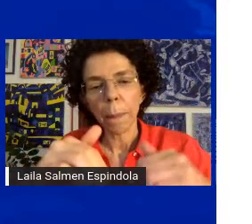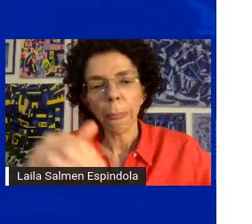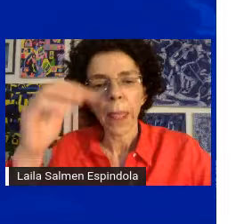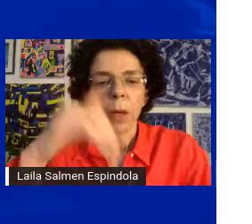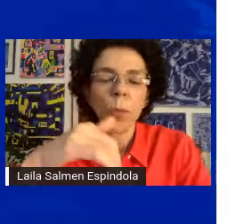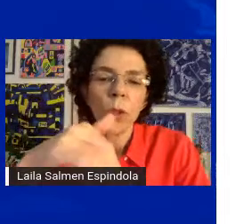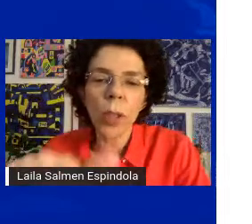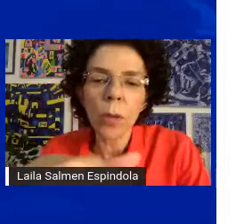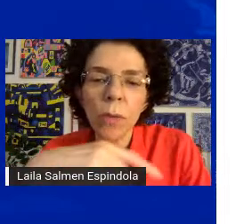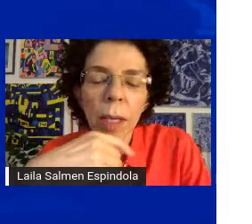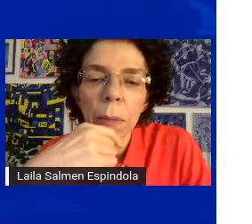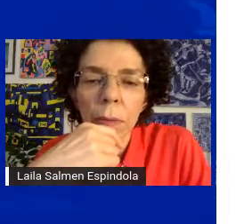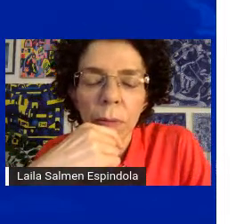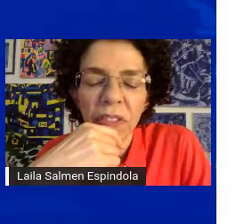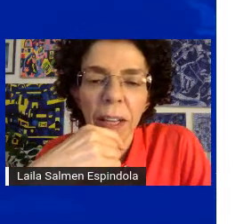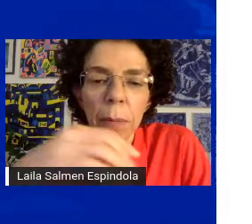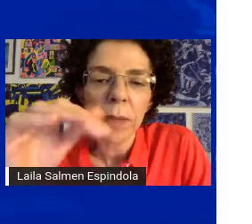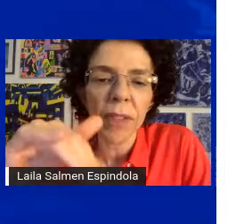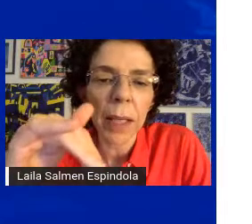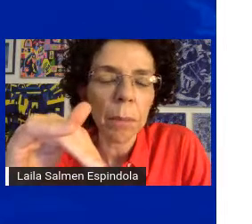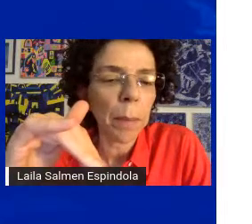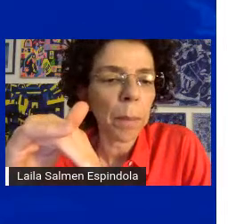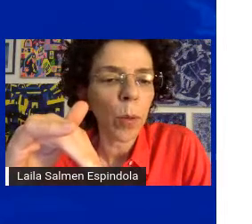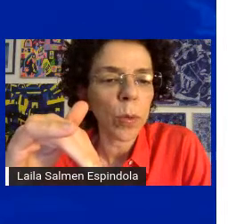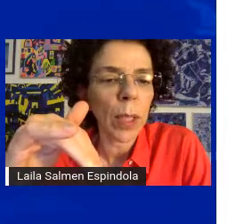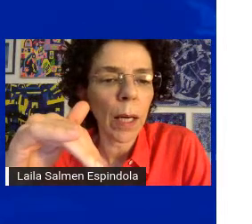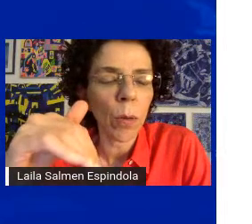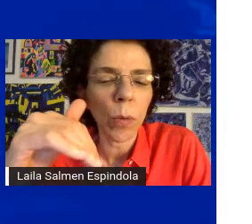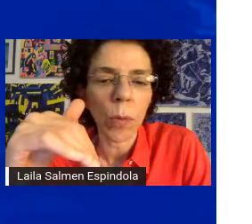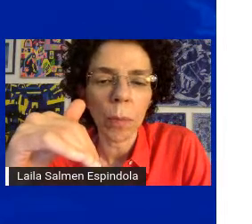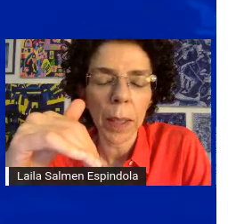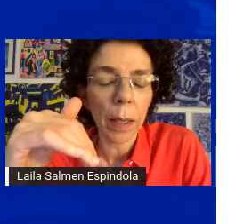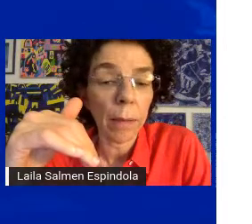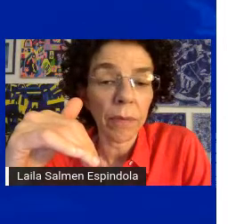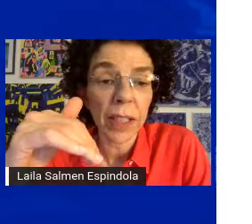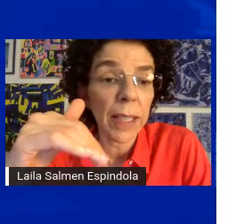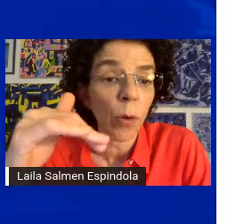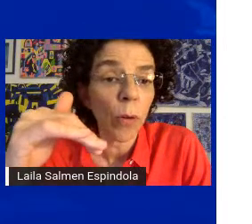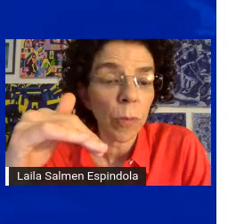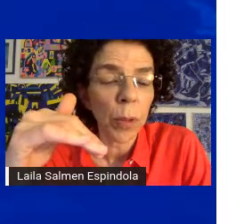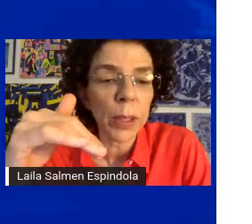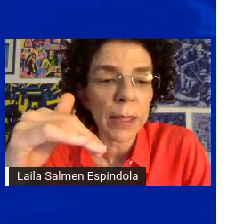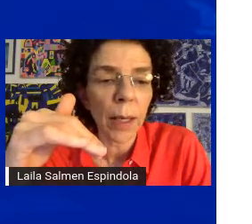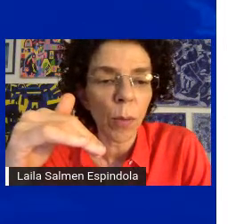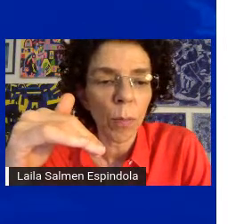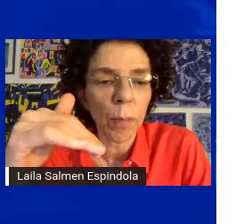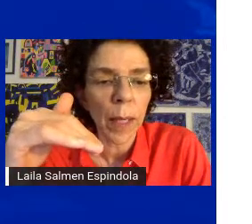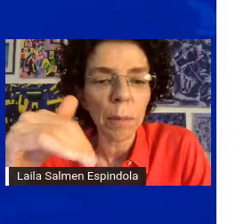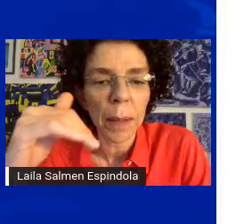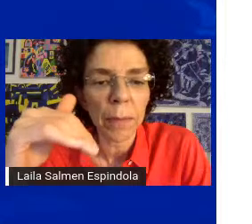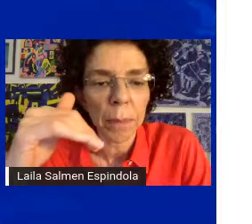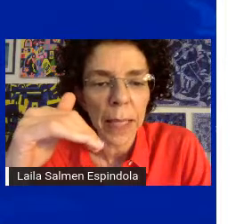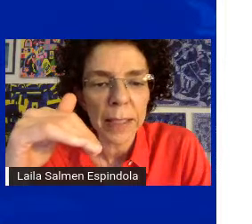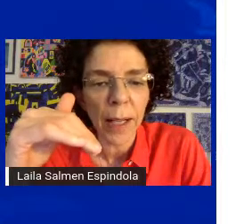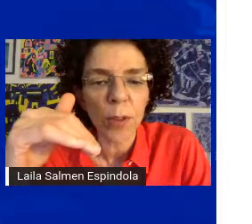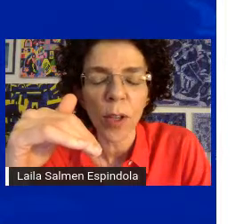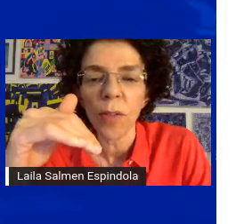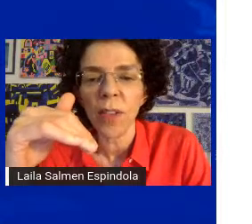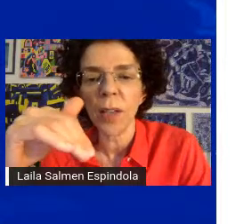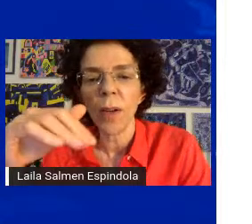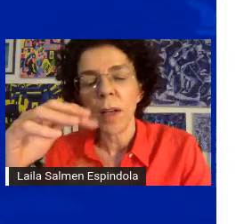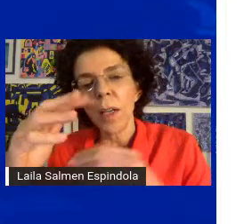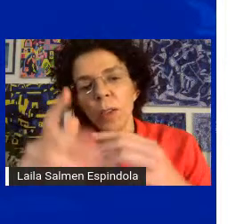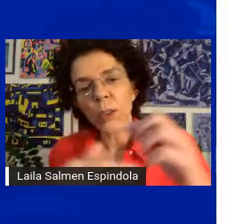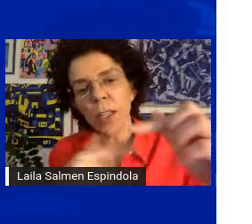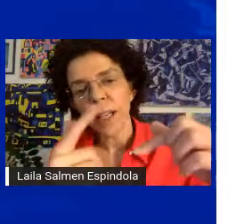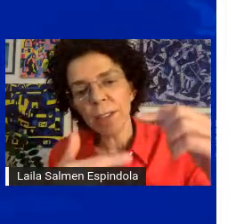mosquito. O mosquito fêmea vem para pousar, para fazer a oviposição, né, para deixar os